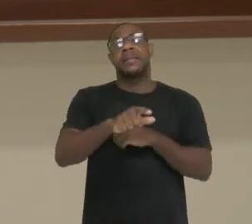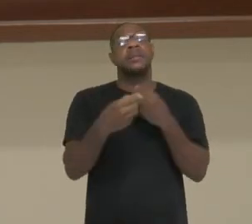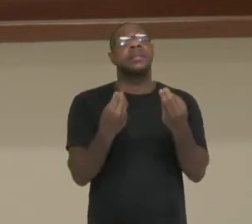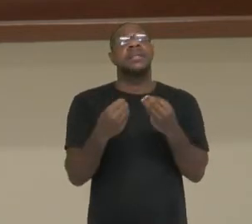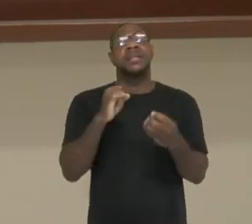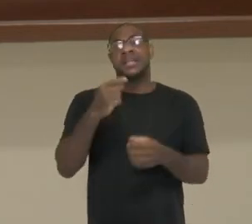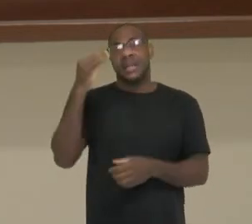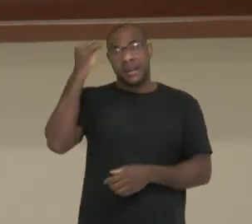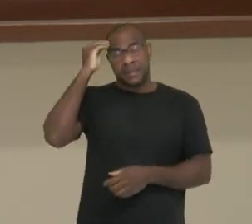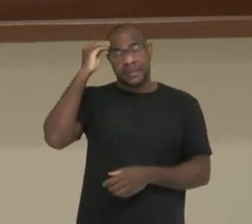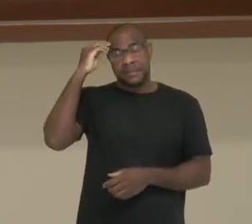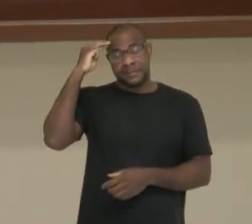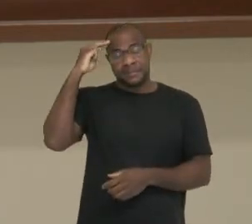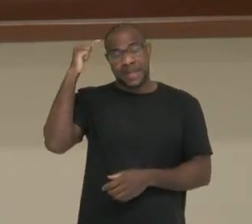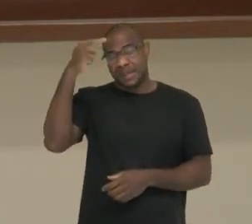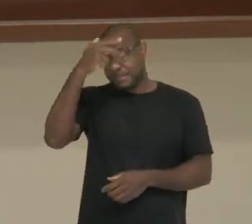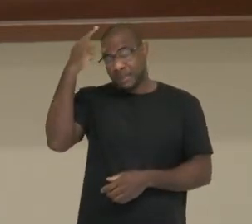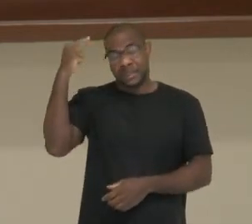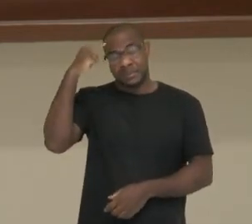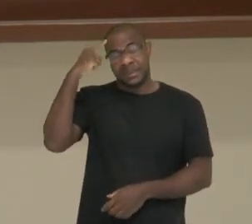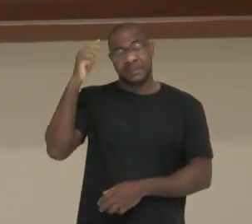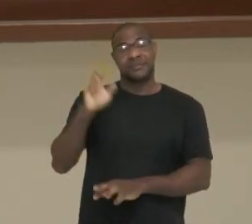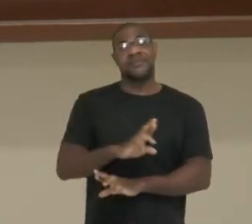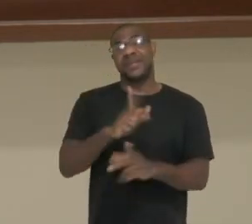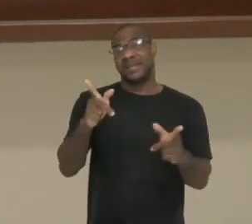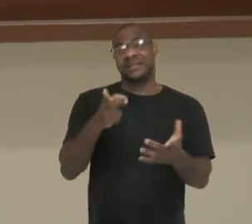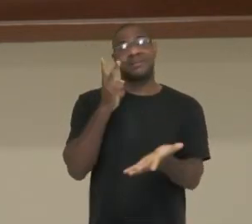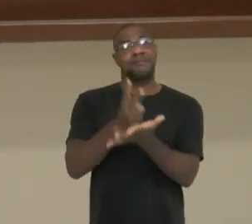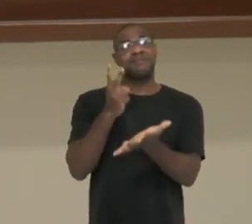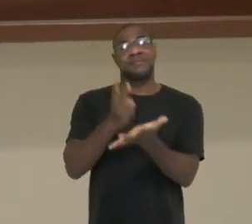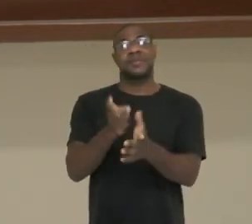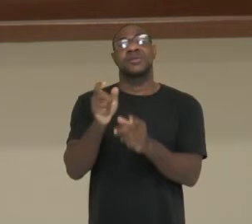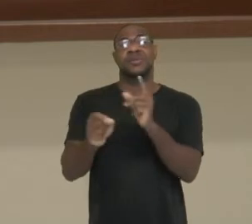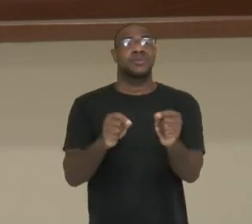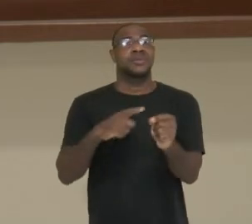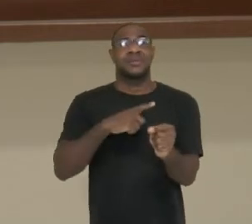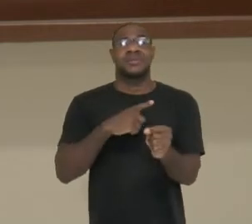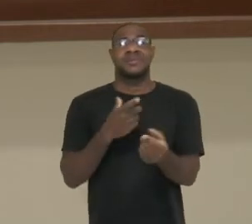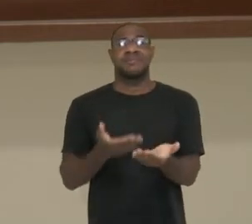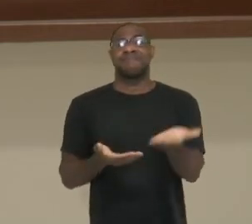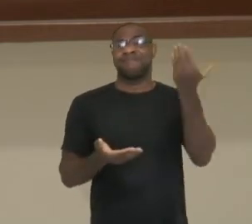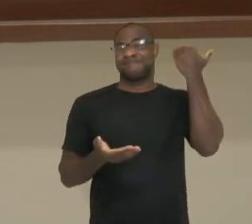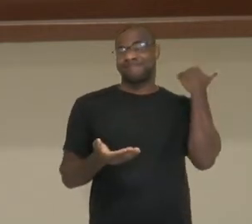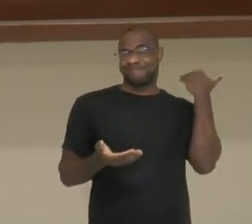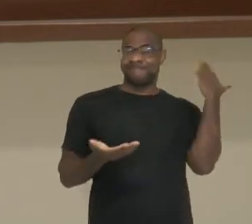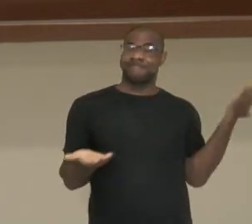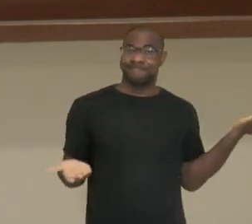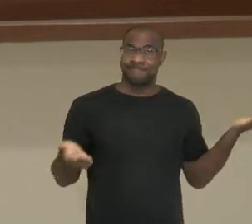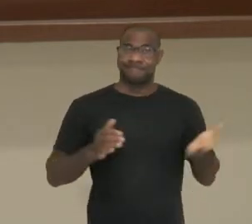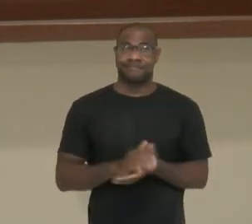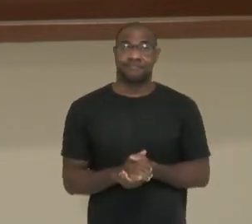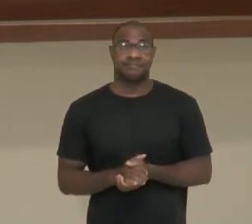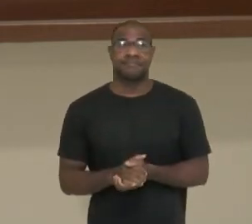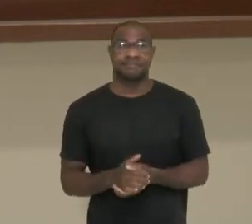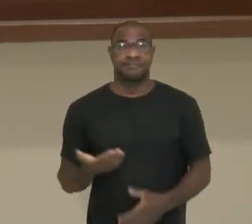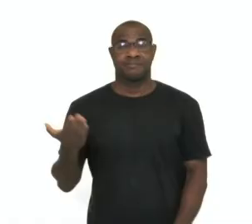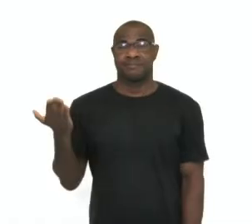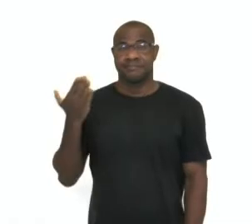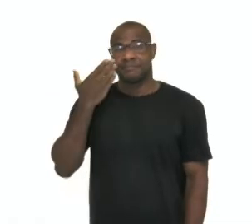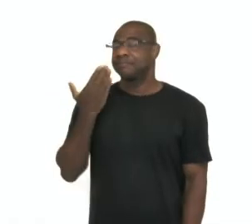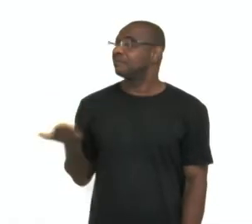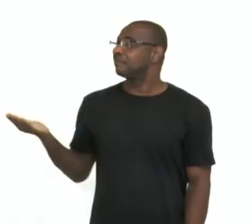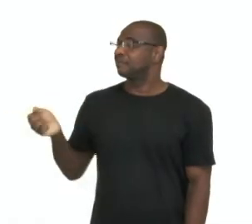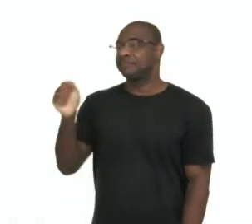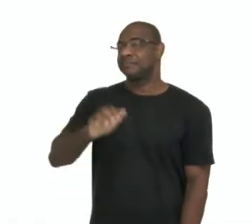a mentalidade das pessoas ainda se mantém como aquela do passado. Aqui a gente tem uma imagem,